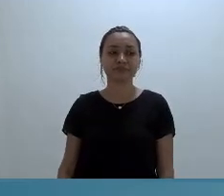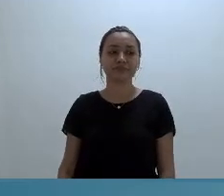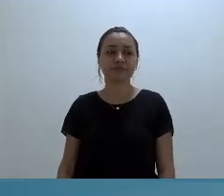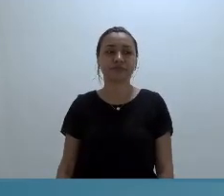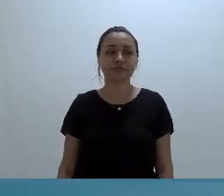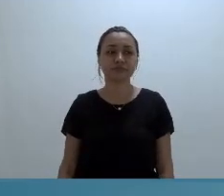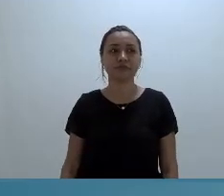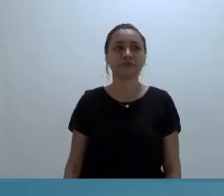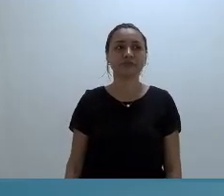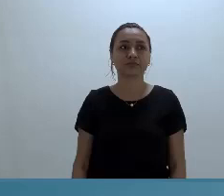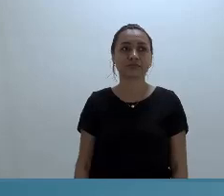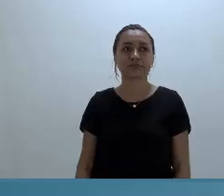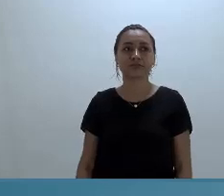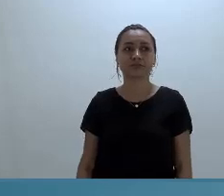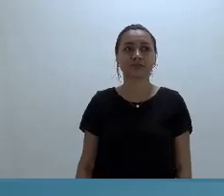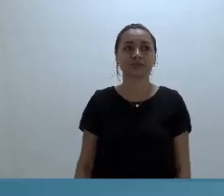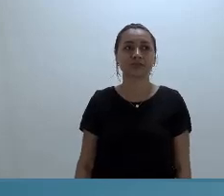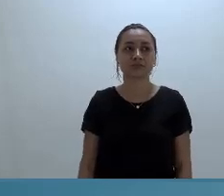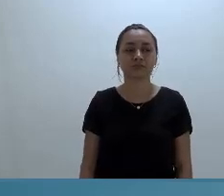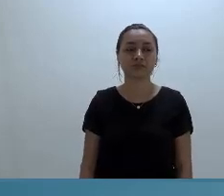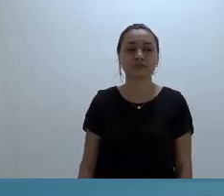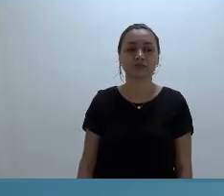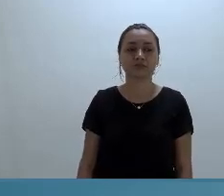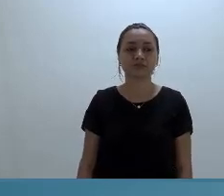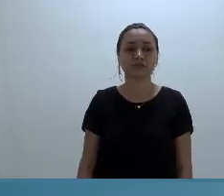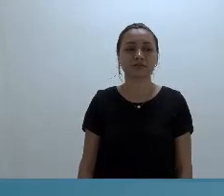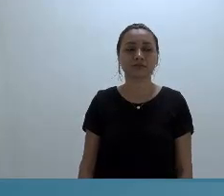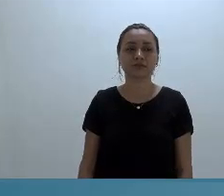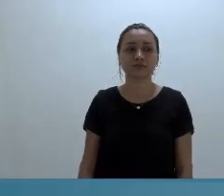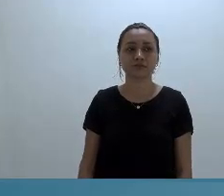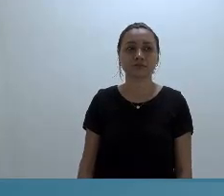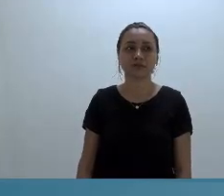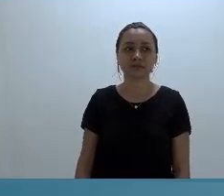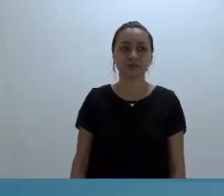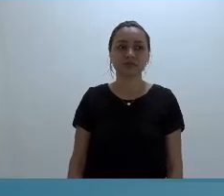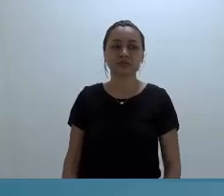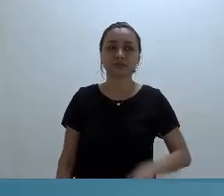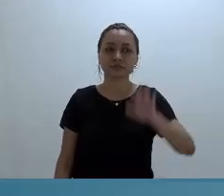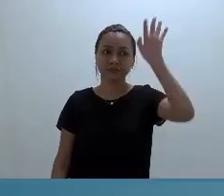agradecer a palavra com a voz do vosso silêncio, agradecer aos